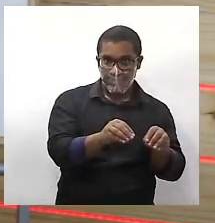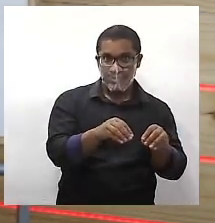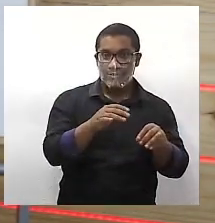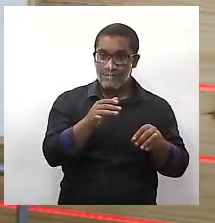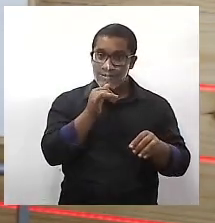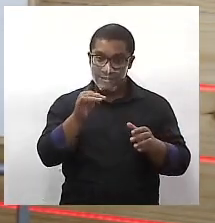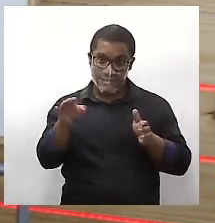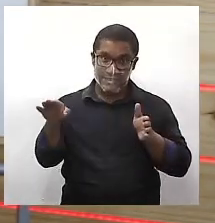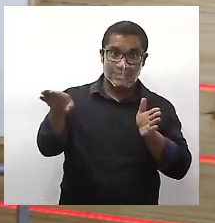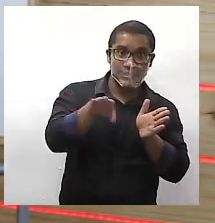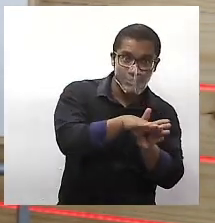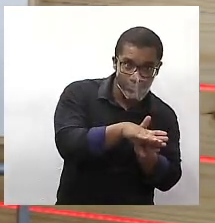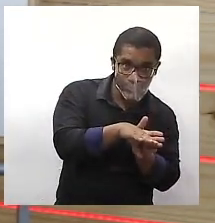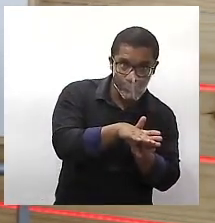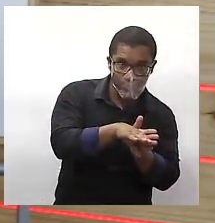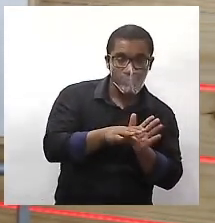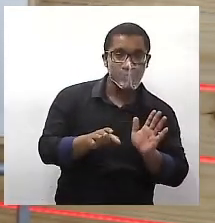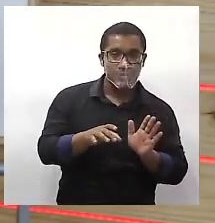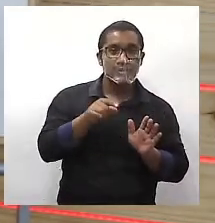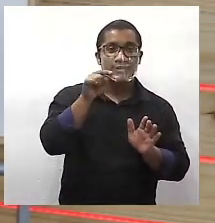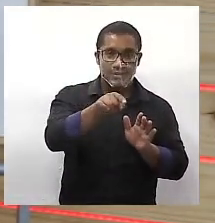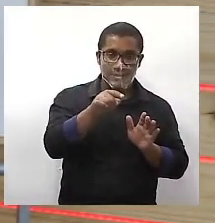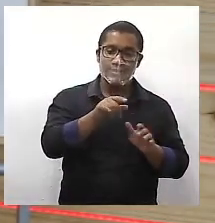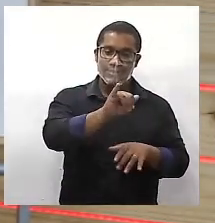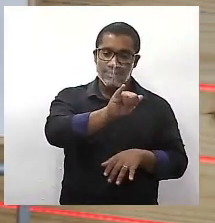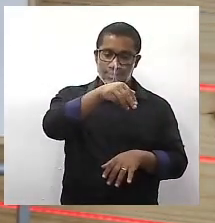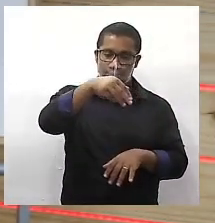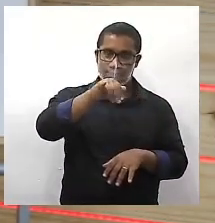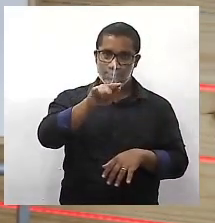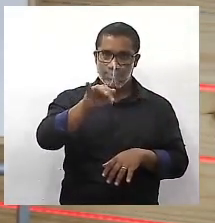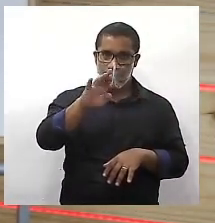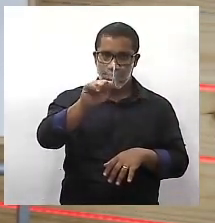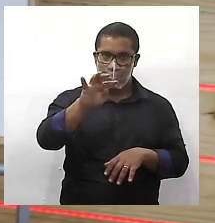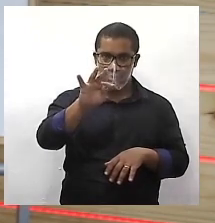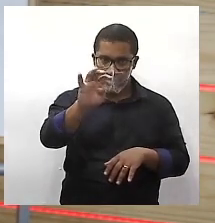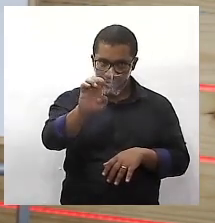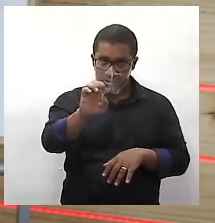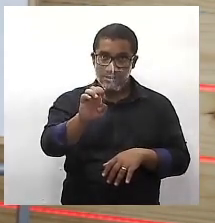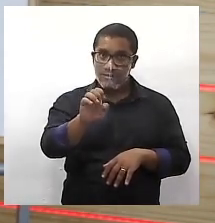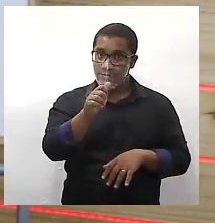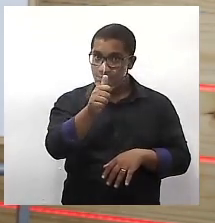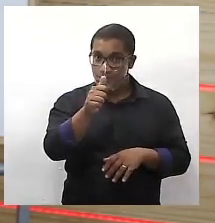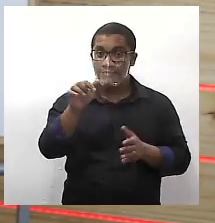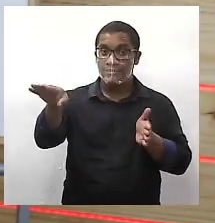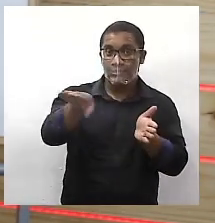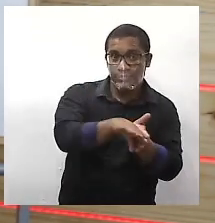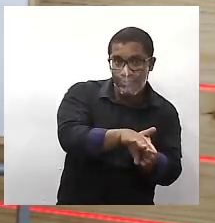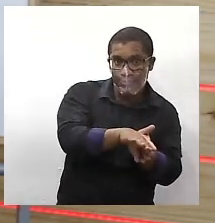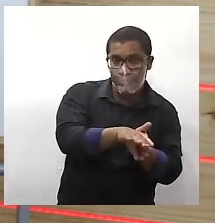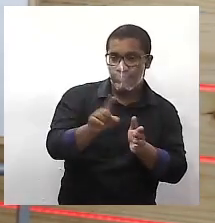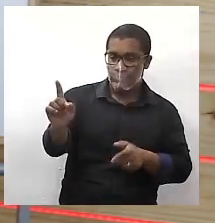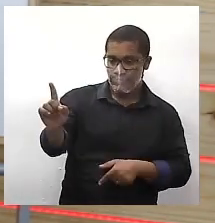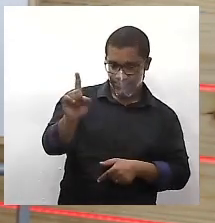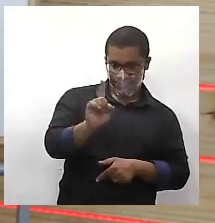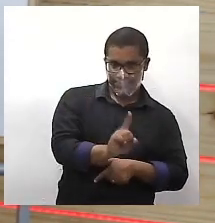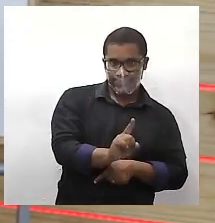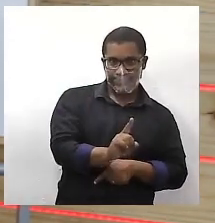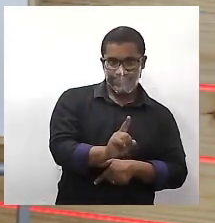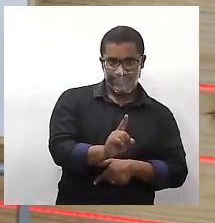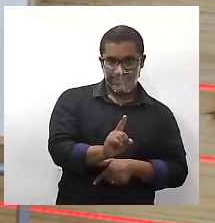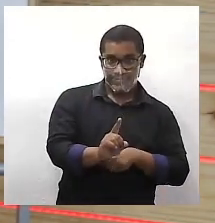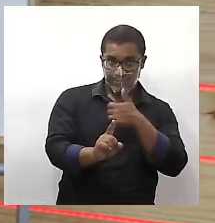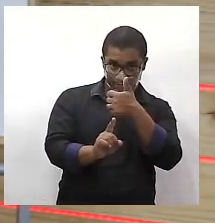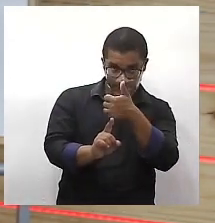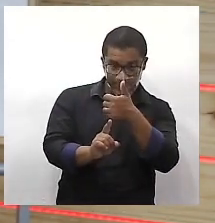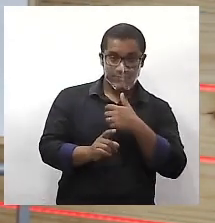você chega num ambiente, tu é um imigrante. Cuidado com isso aqui, isso aqui vai ser a chegada.